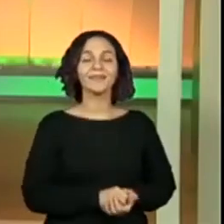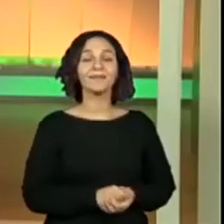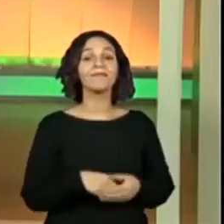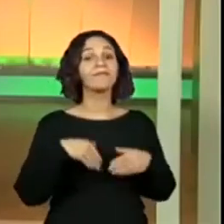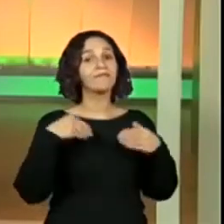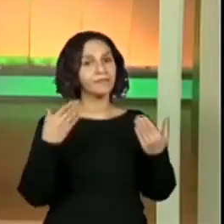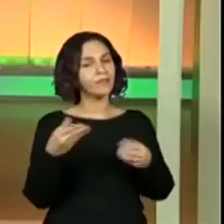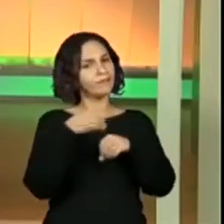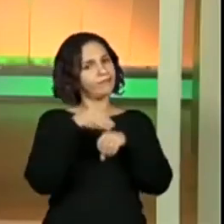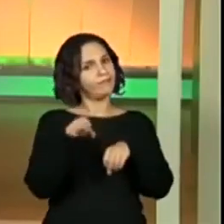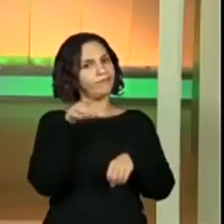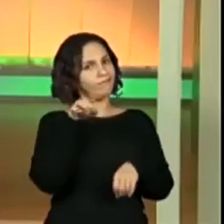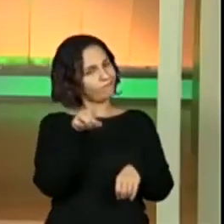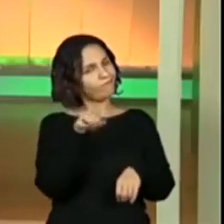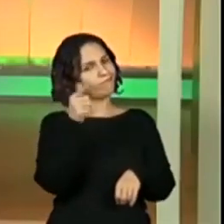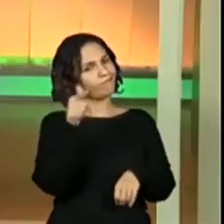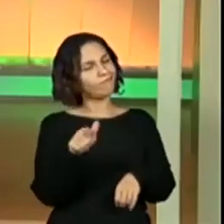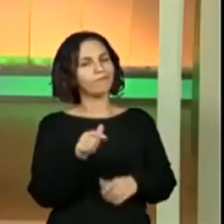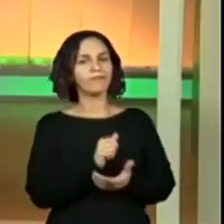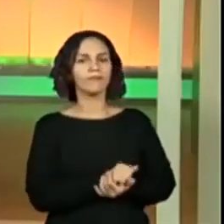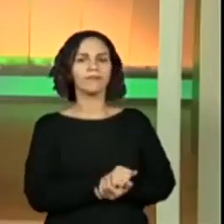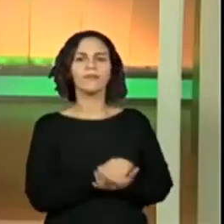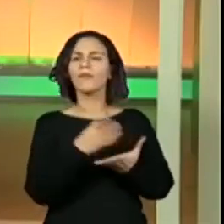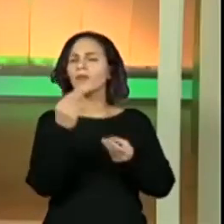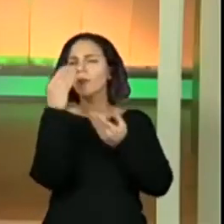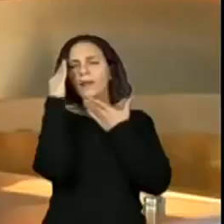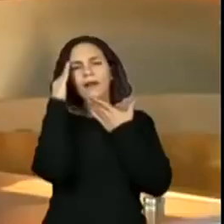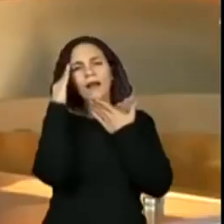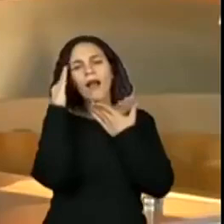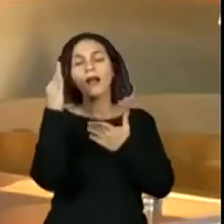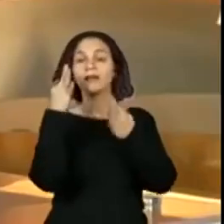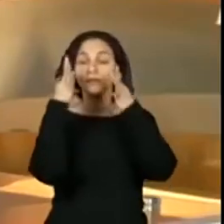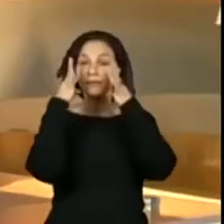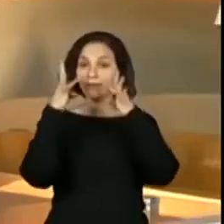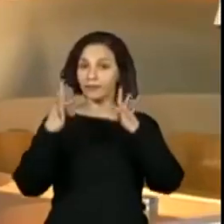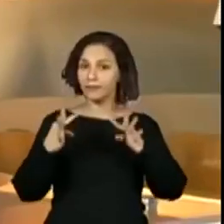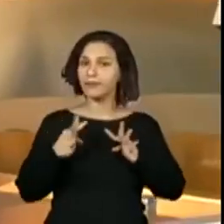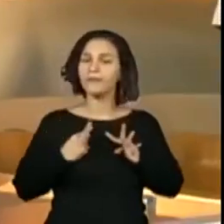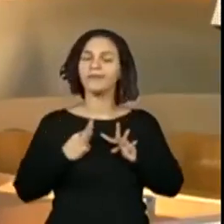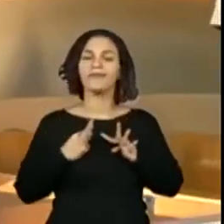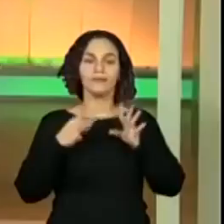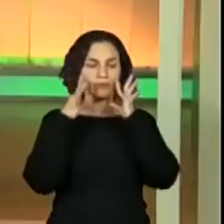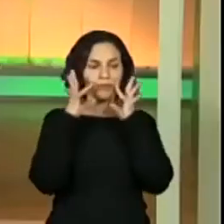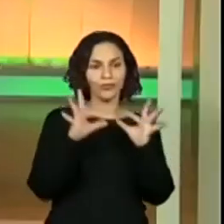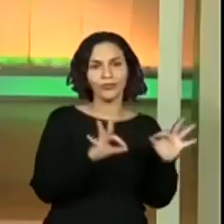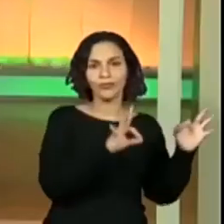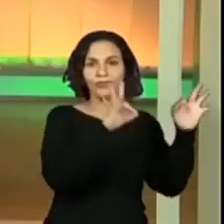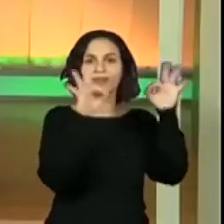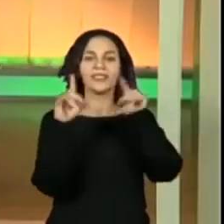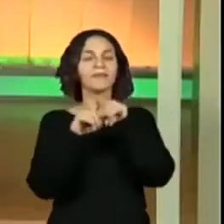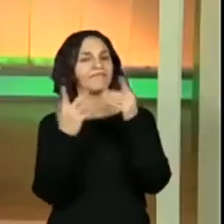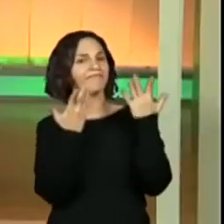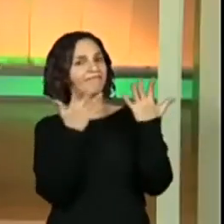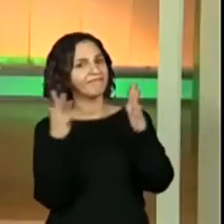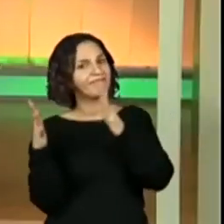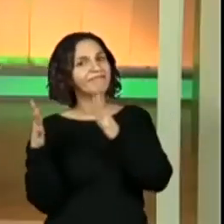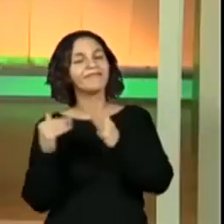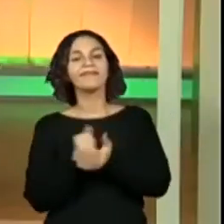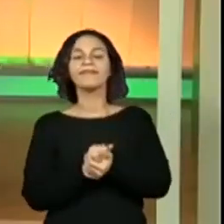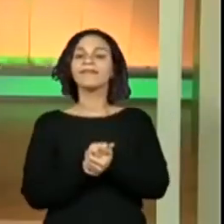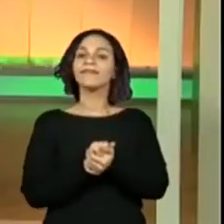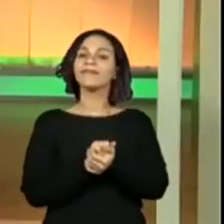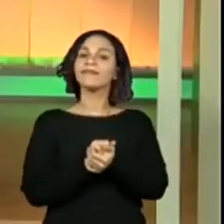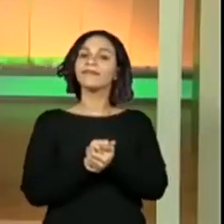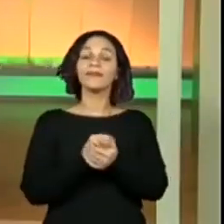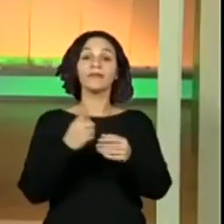Fica mais uma dica aqui. Muito obrigada pela atenção, pelo acompanhamento, pelos elogios,